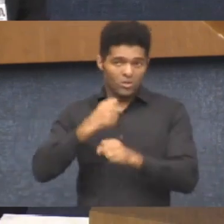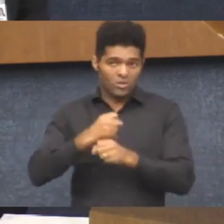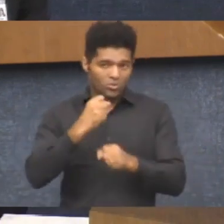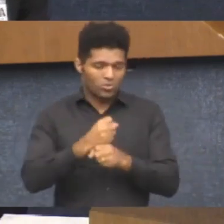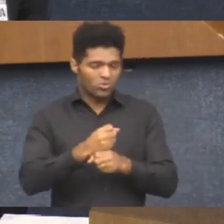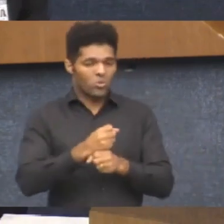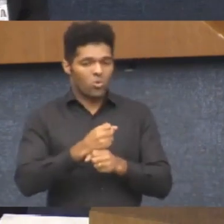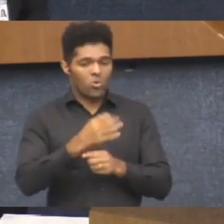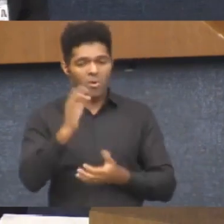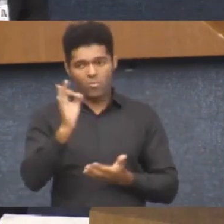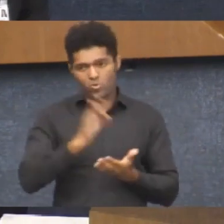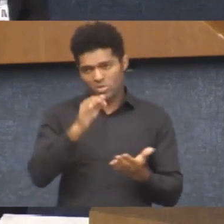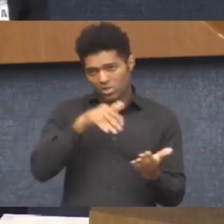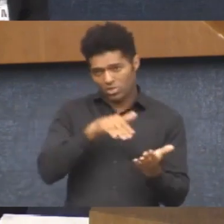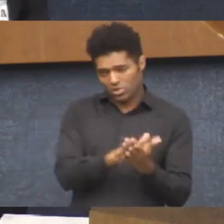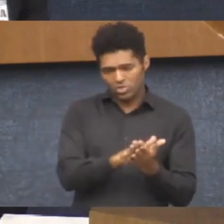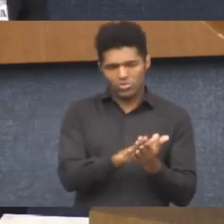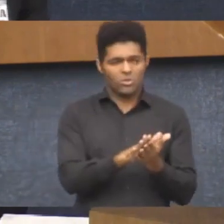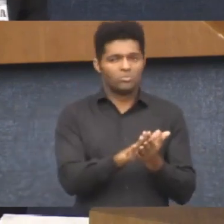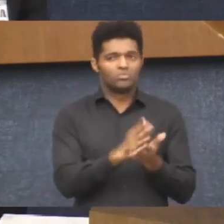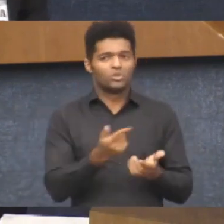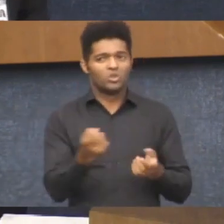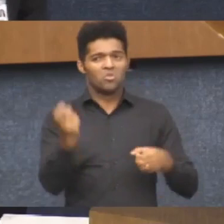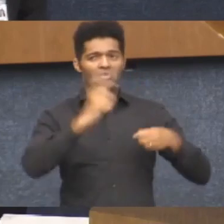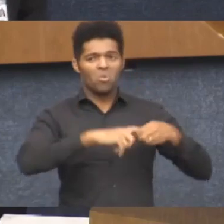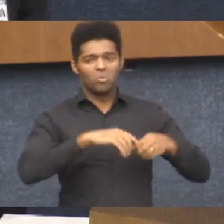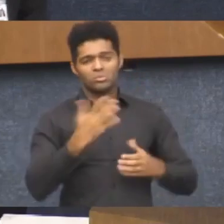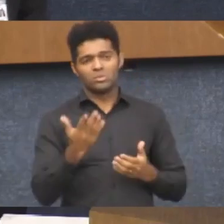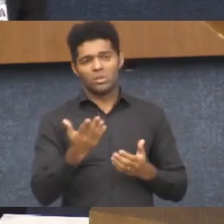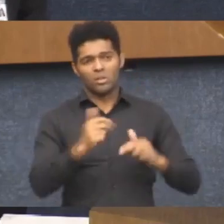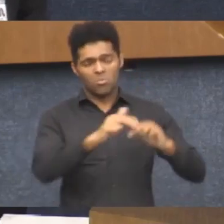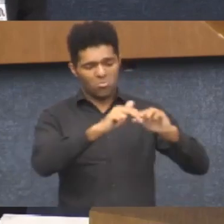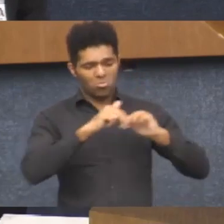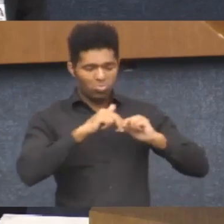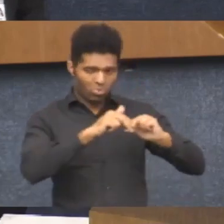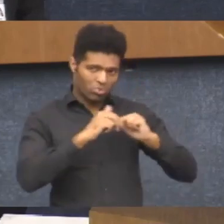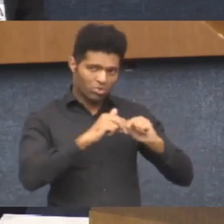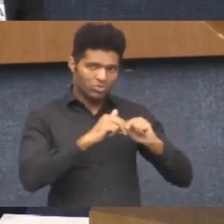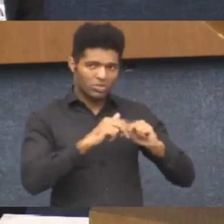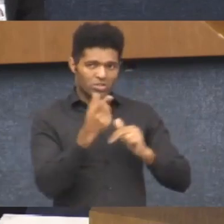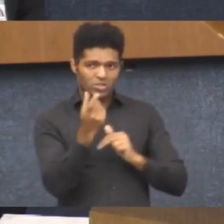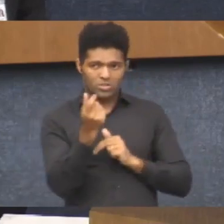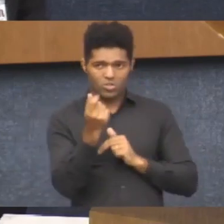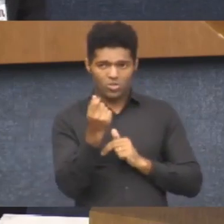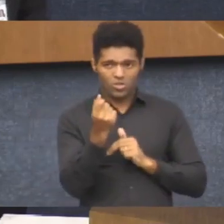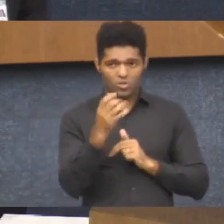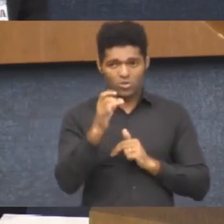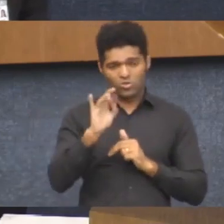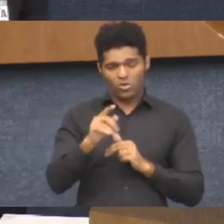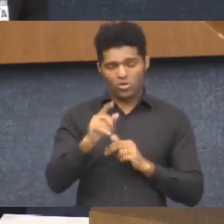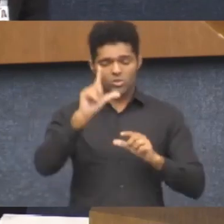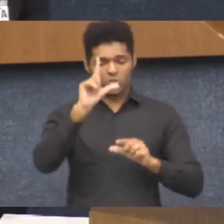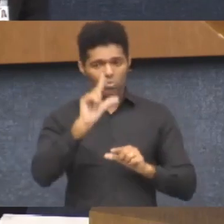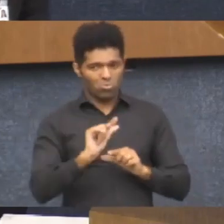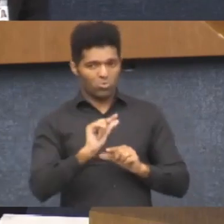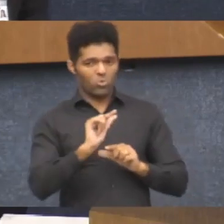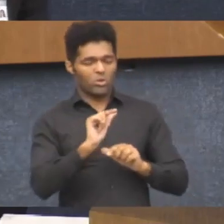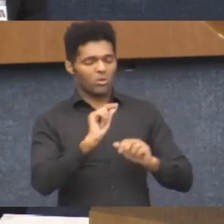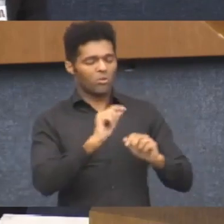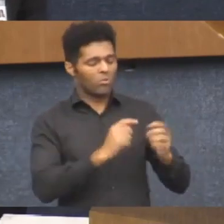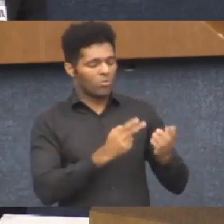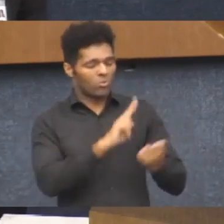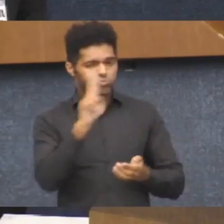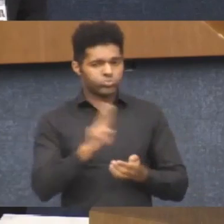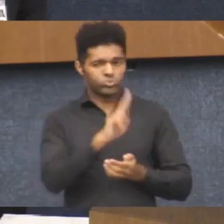retorno, ou seja, o retorno que esse dinheiro, simplesmente pela economia de internações, geraria, 69%, de forma que, para